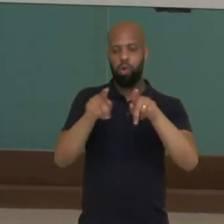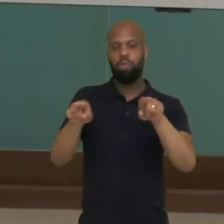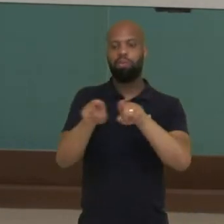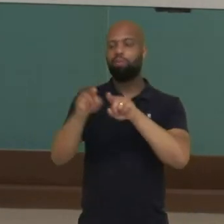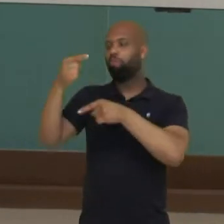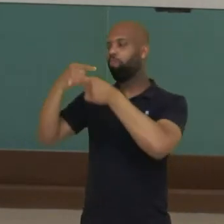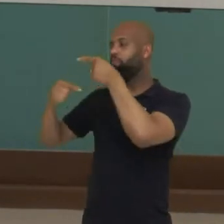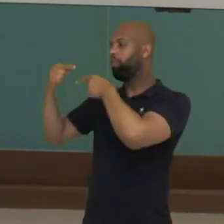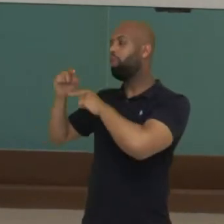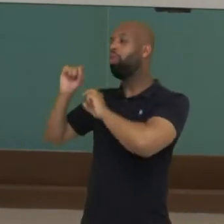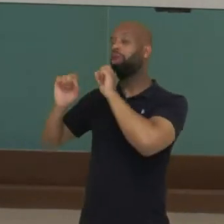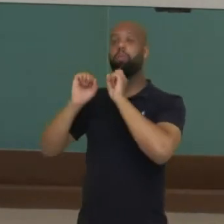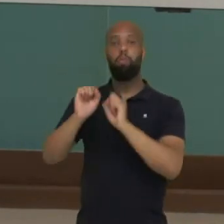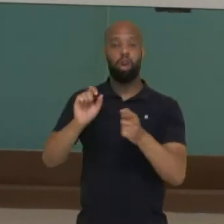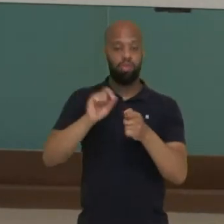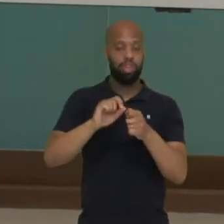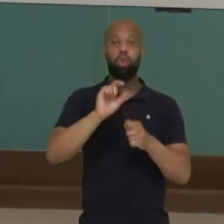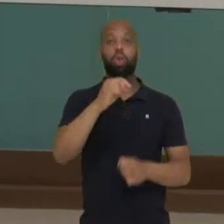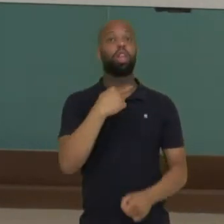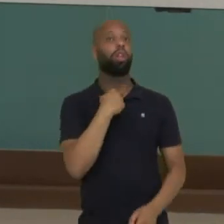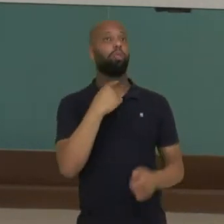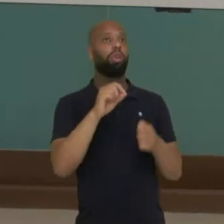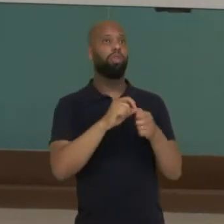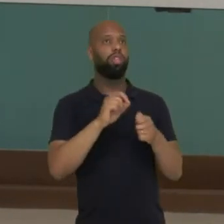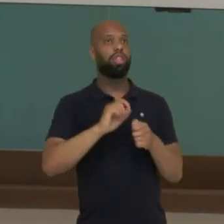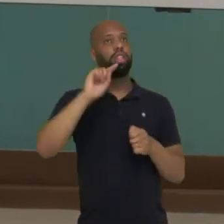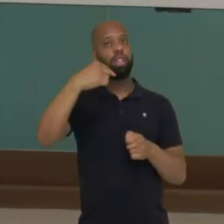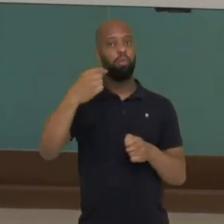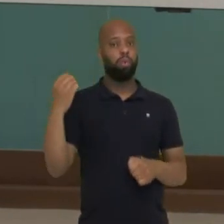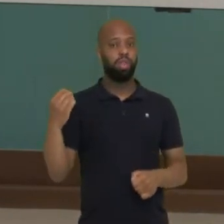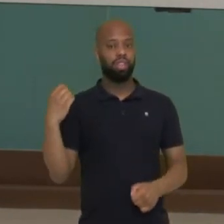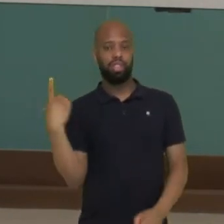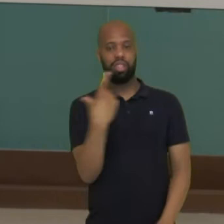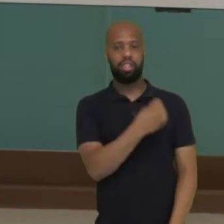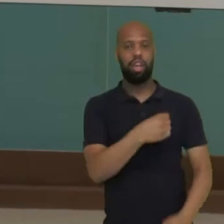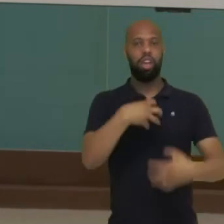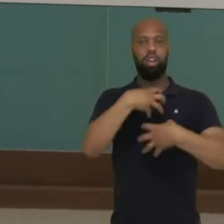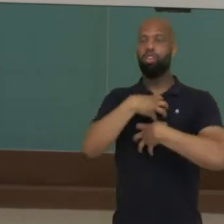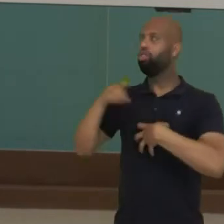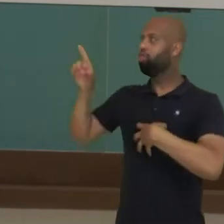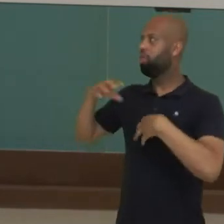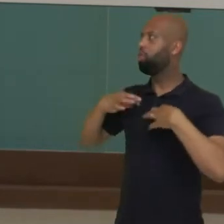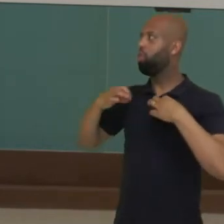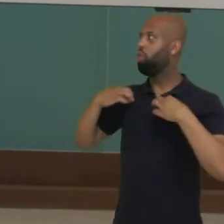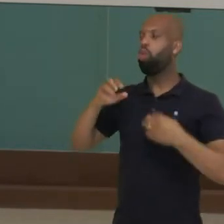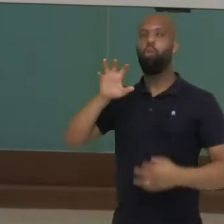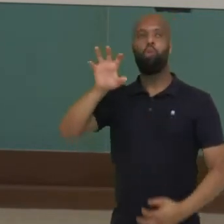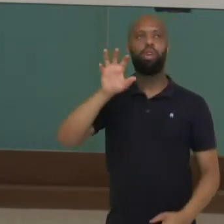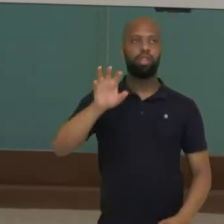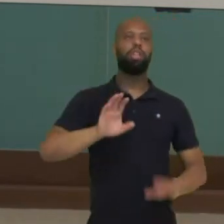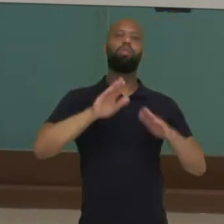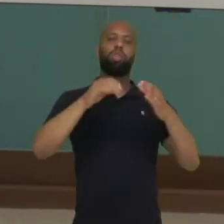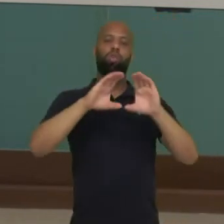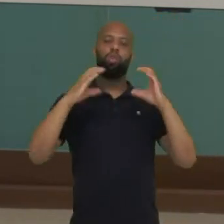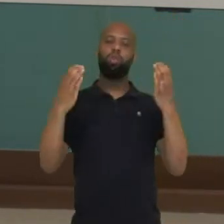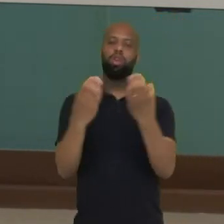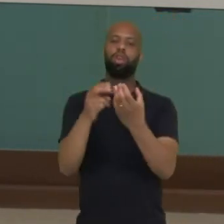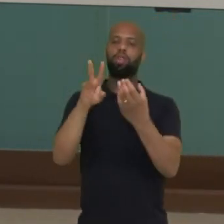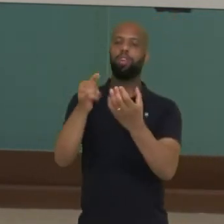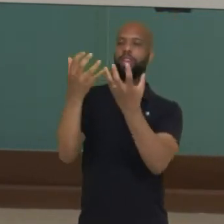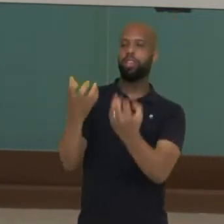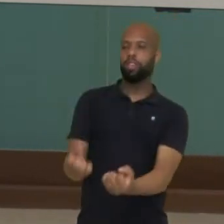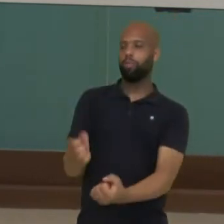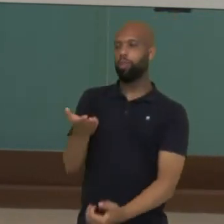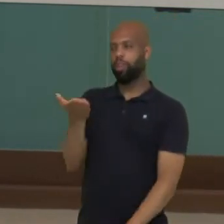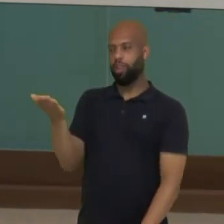o que eles podem e não podem fazer. E aí saem desse jeito, todo adornado, para ser recebido pela sua